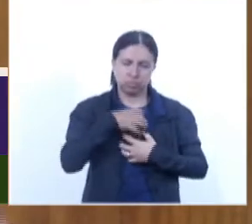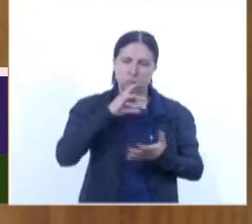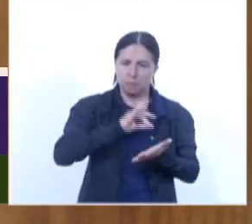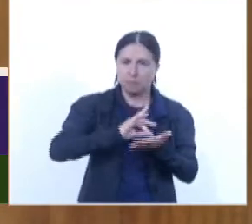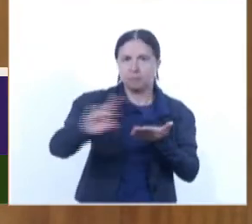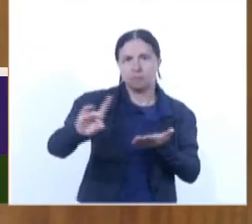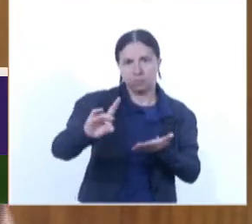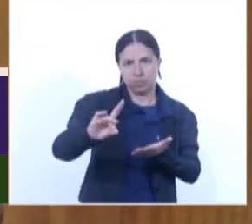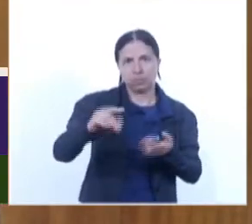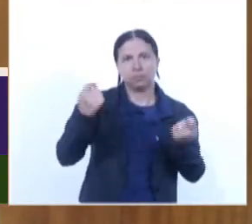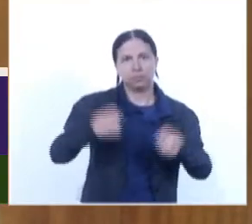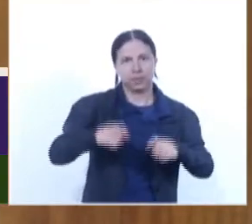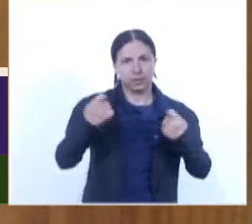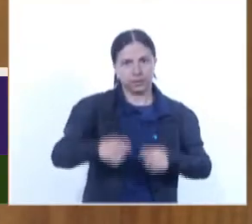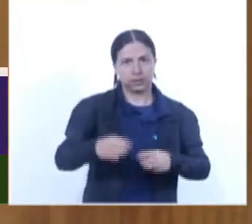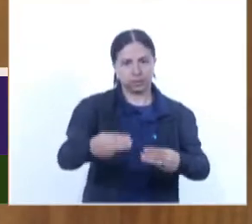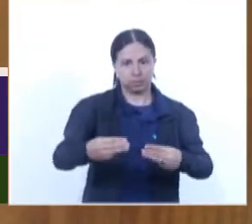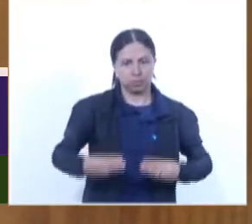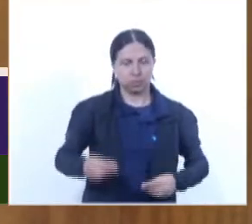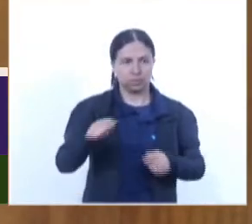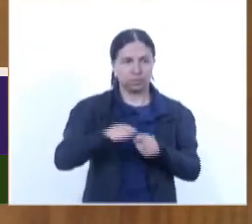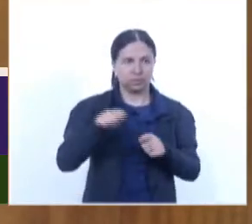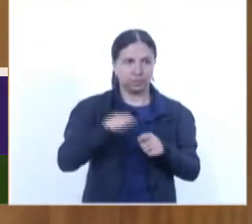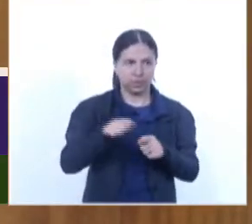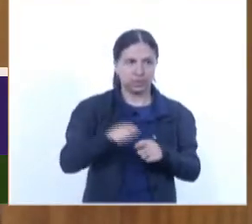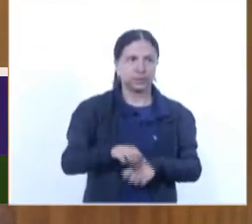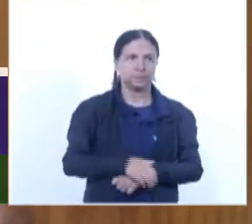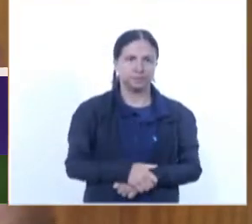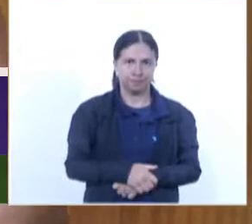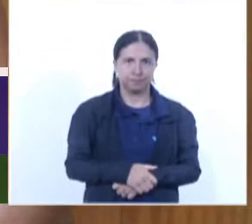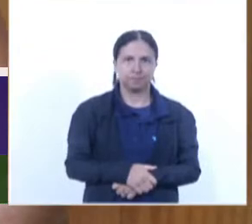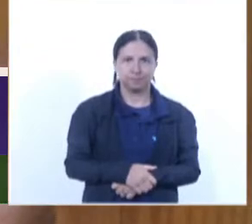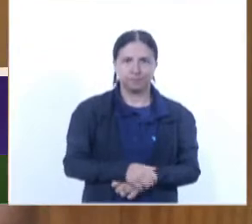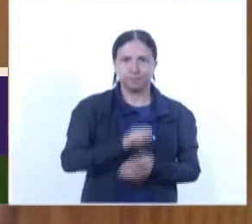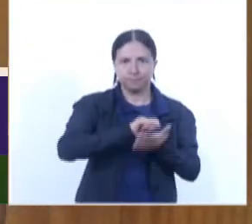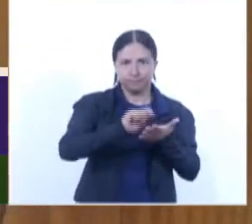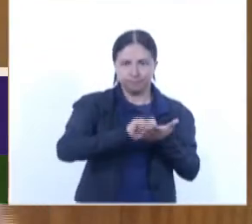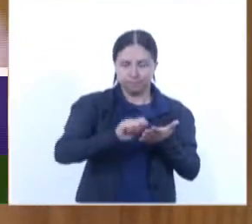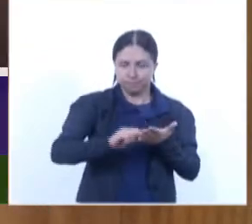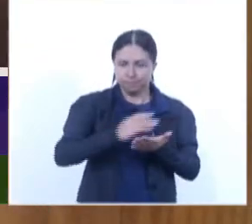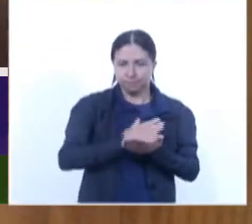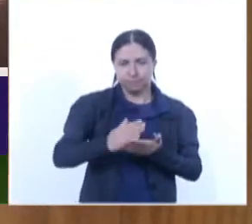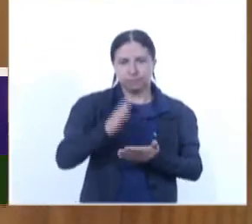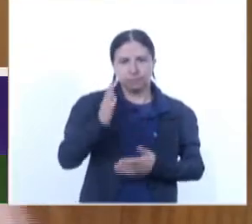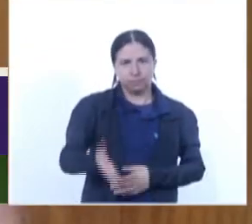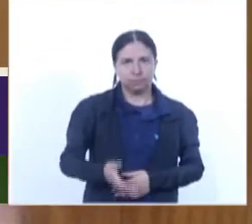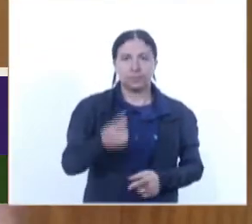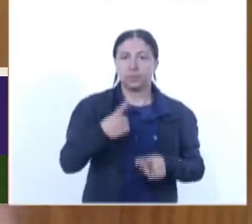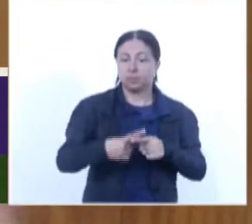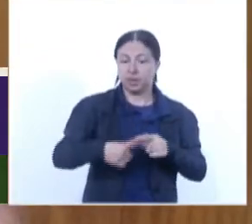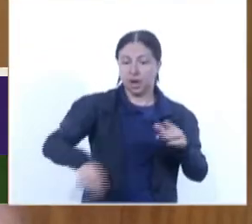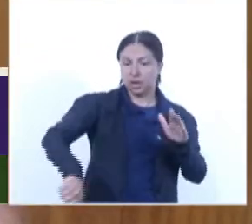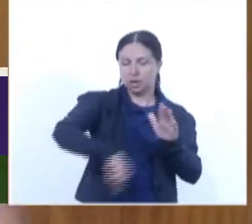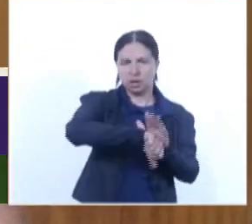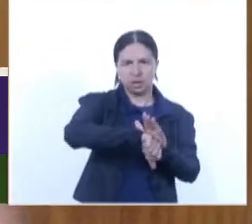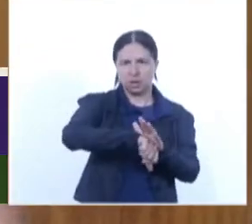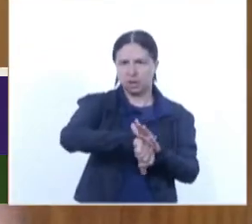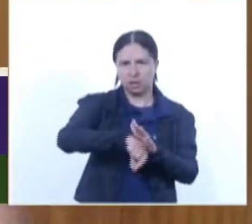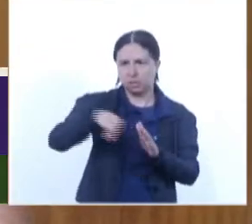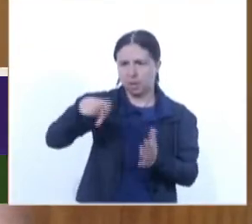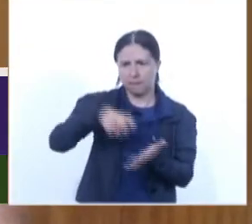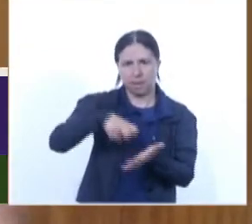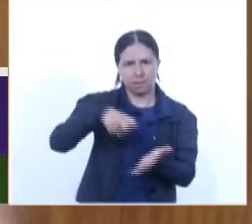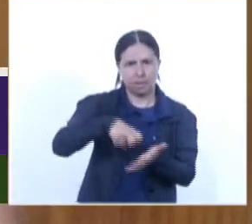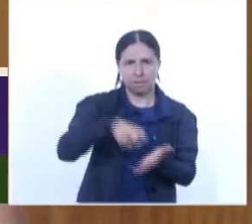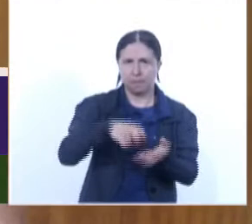já estamos tomando a iniciativa ali no gabinete porque não há que se ficar impune que seja exemplar a punição para essa